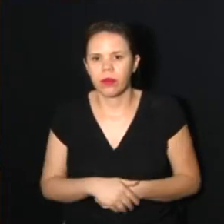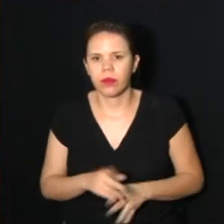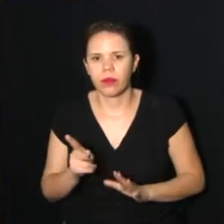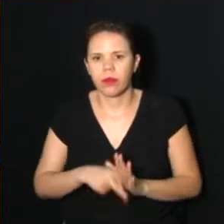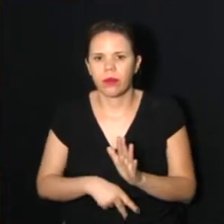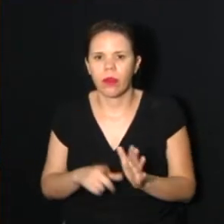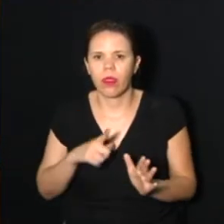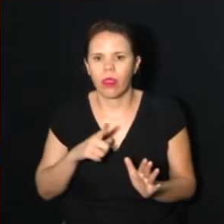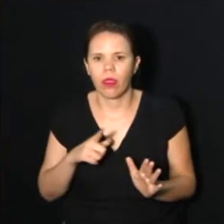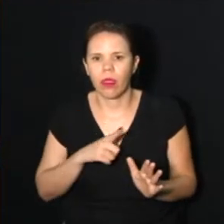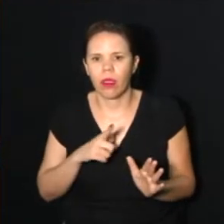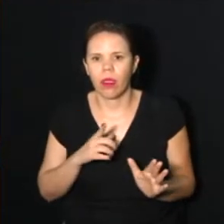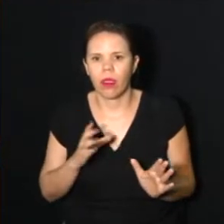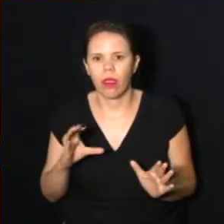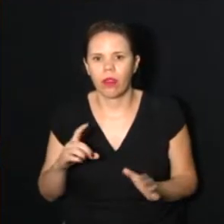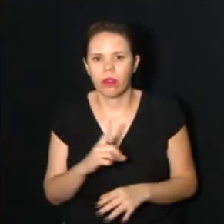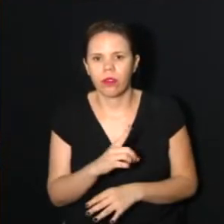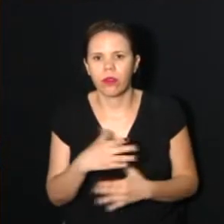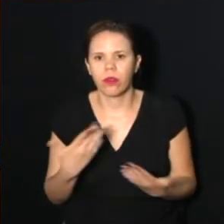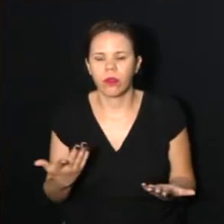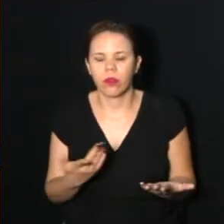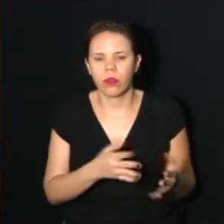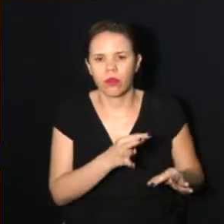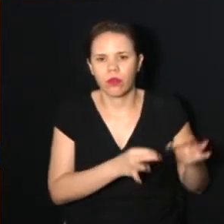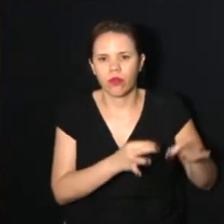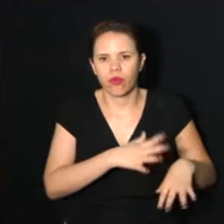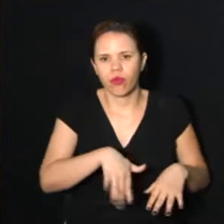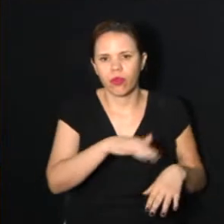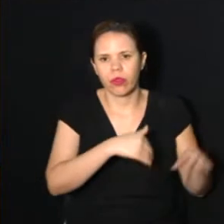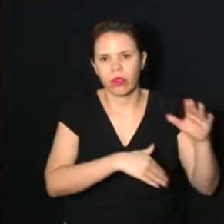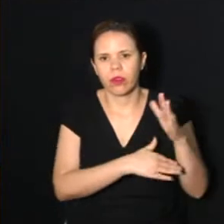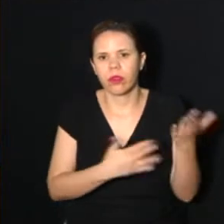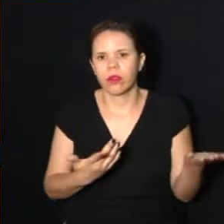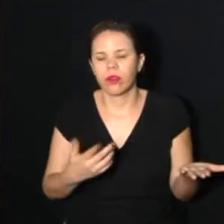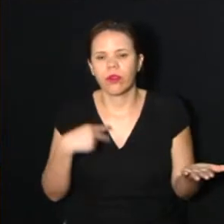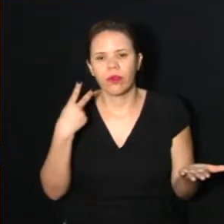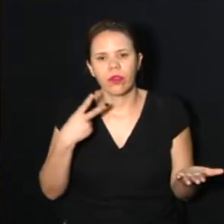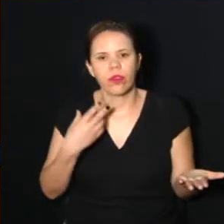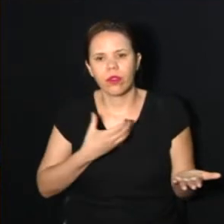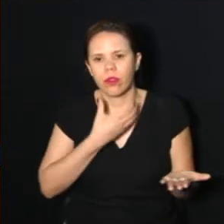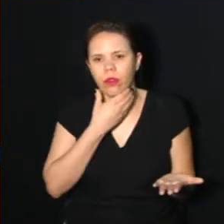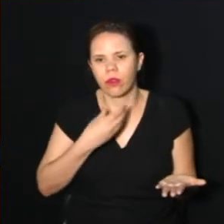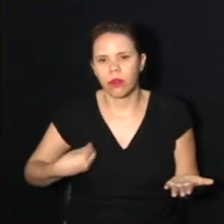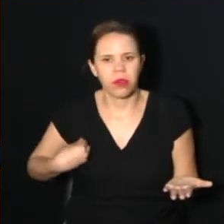existe parecer da coordenadoria ou da procuradoria, porque o vereador Carmo Luiz não está presente.